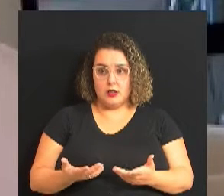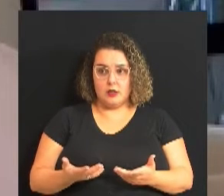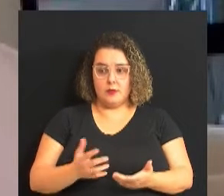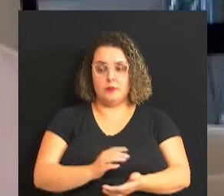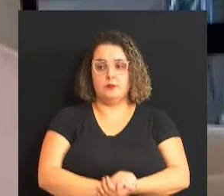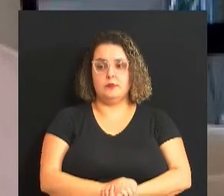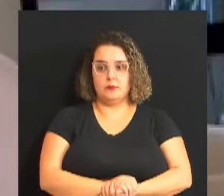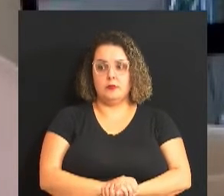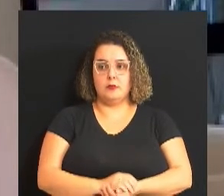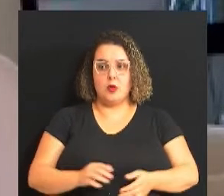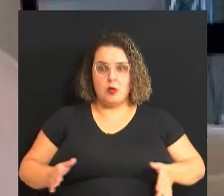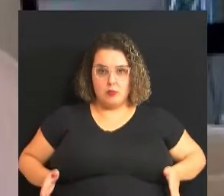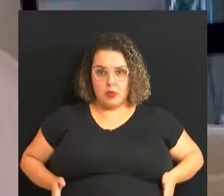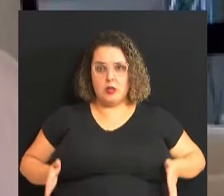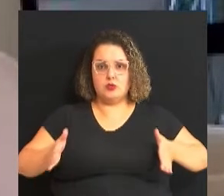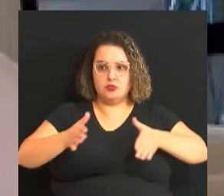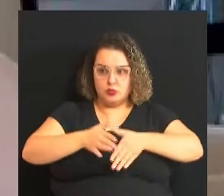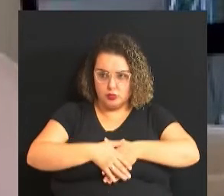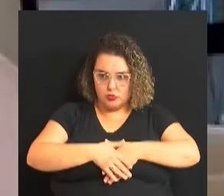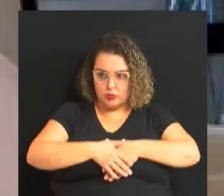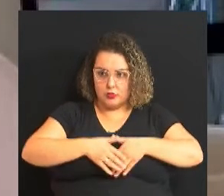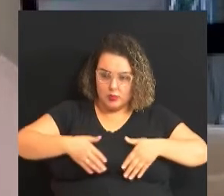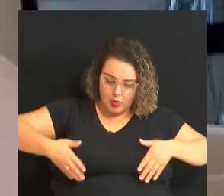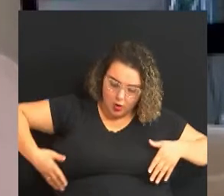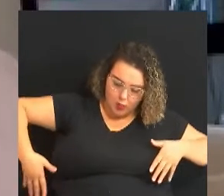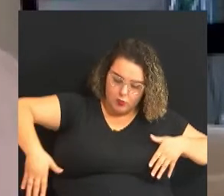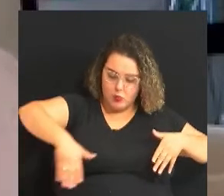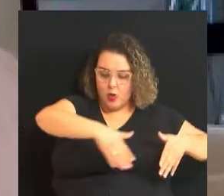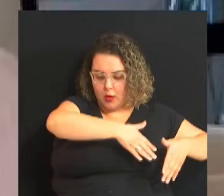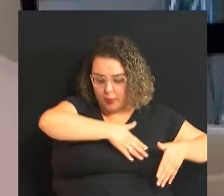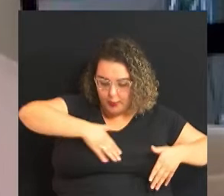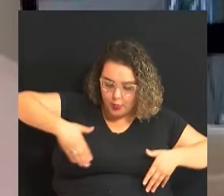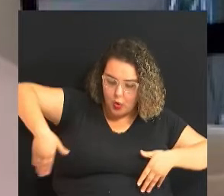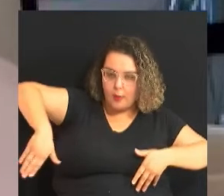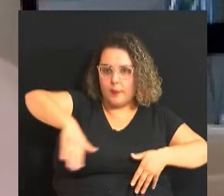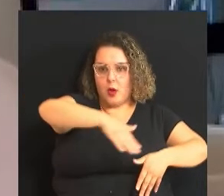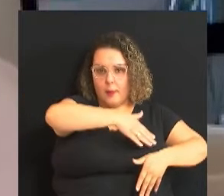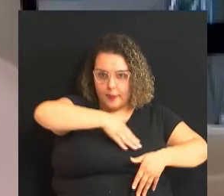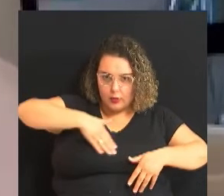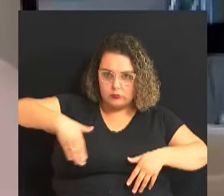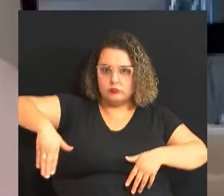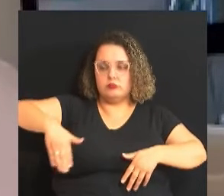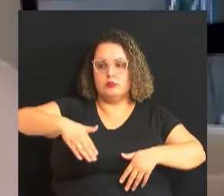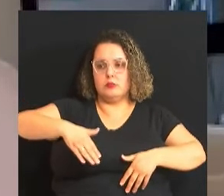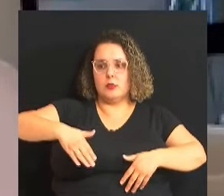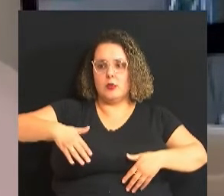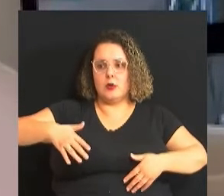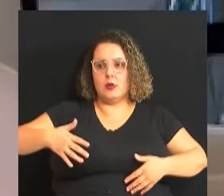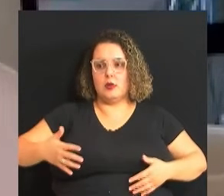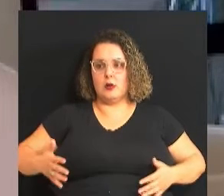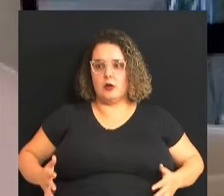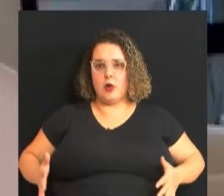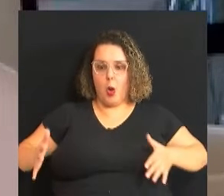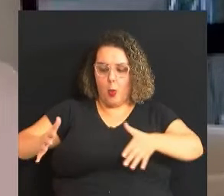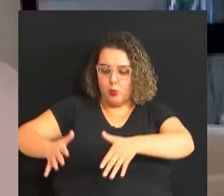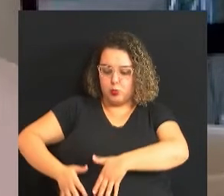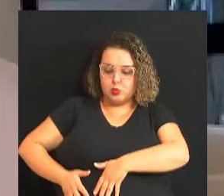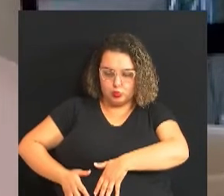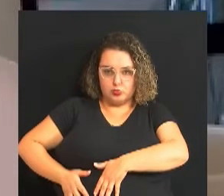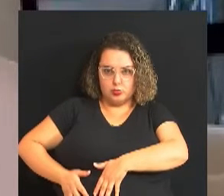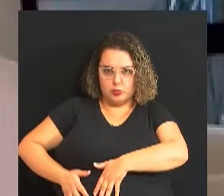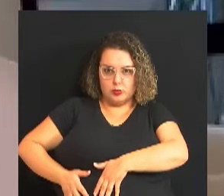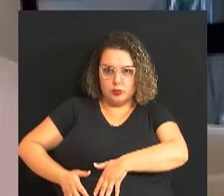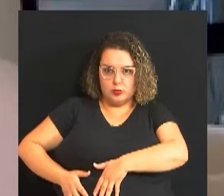uma toalha ou um pano, enrolam no abdômen e esse pano vai sobre a sua bolsinha de estomia,